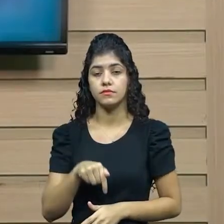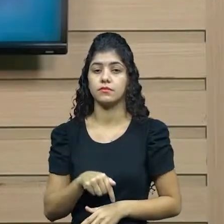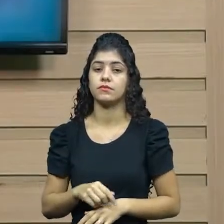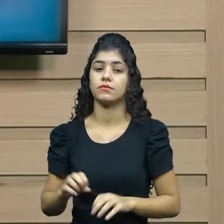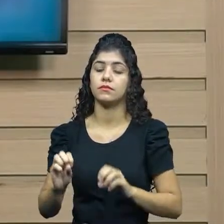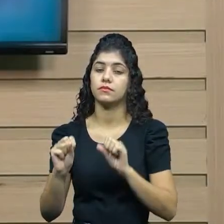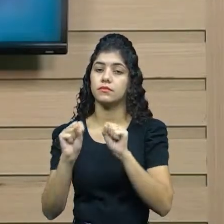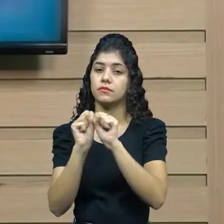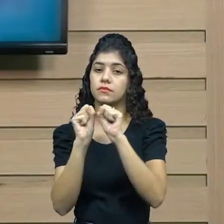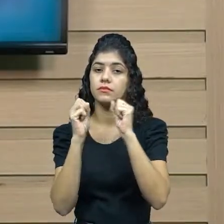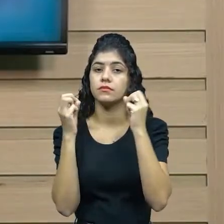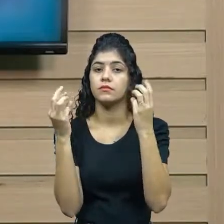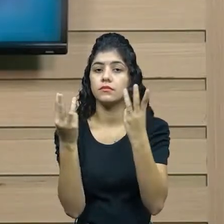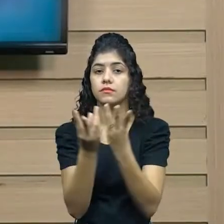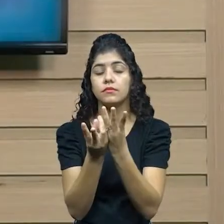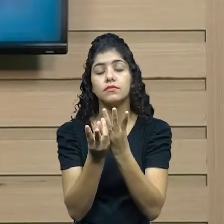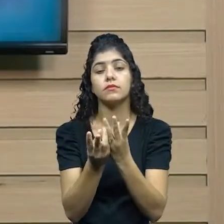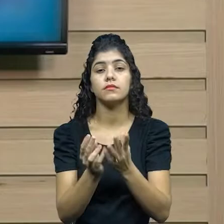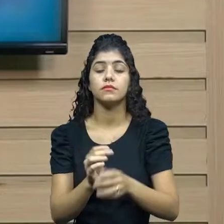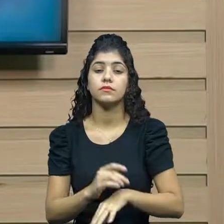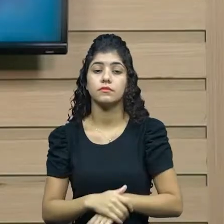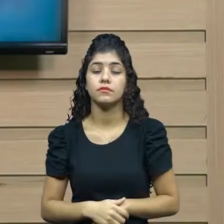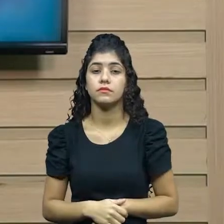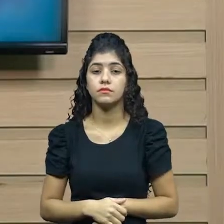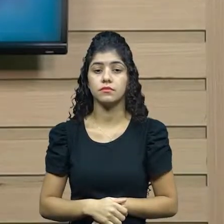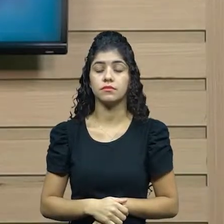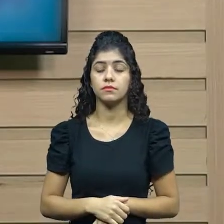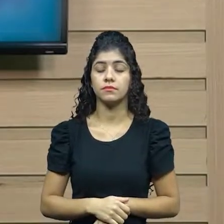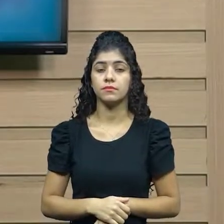show, a um